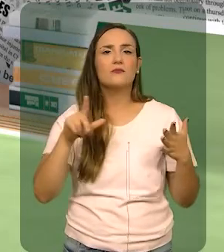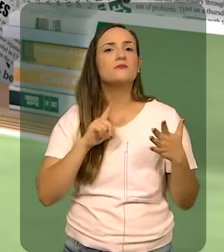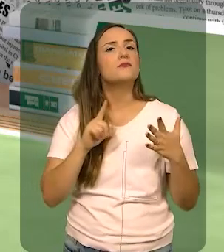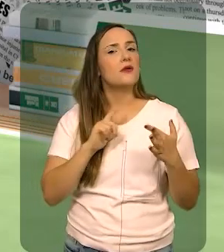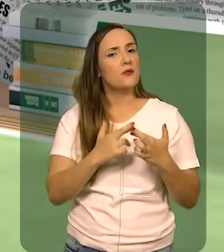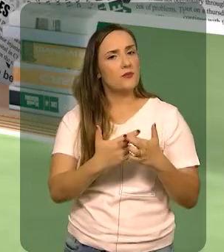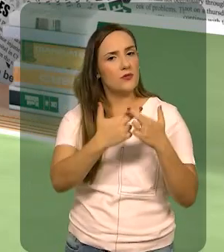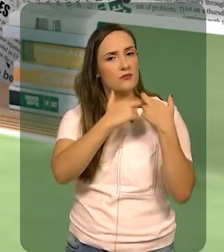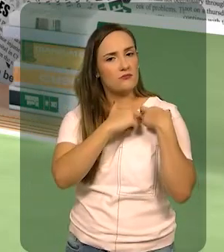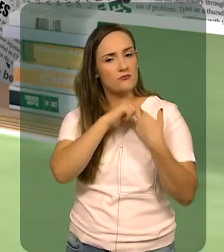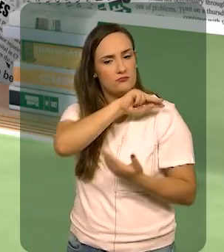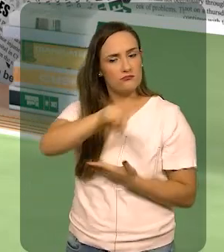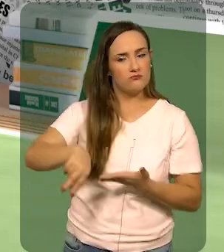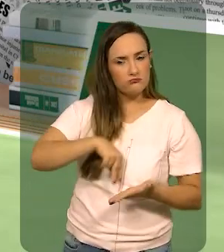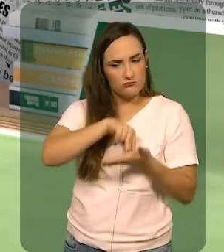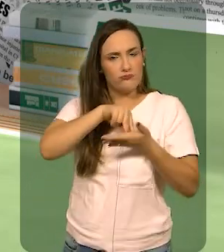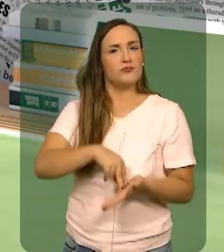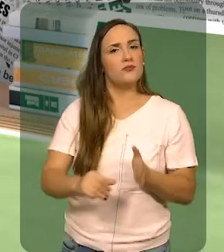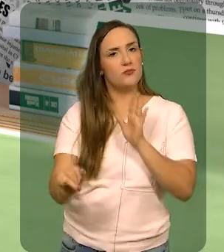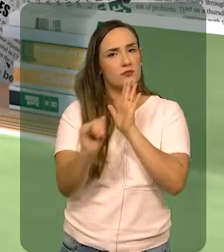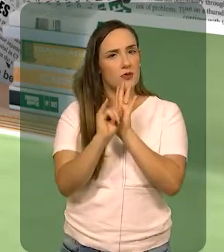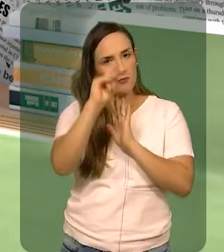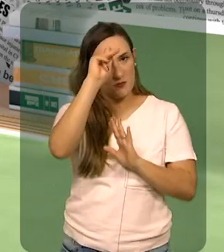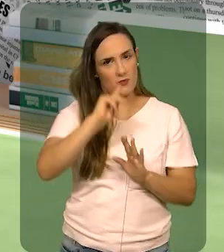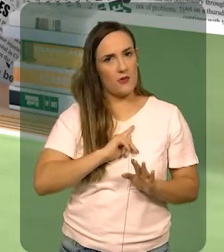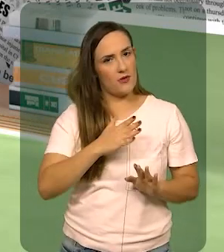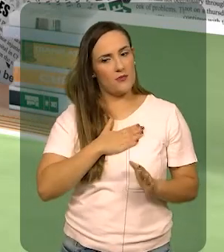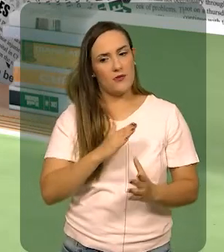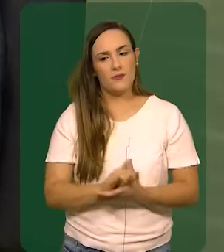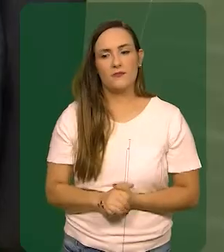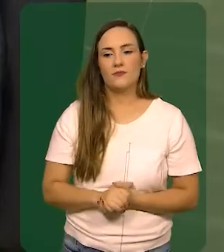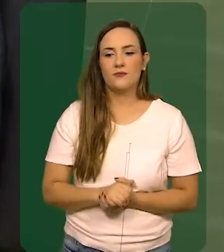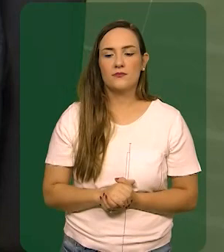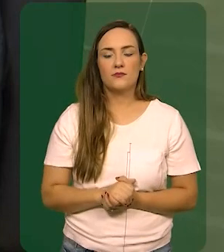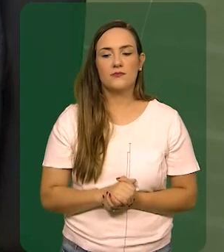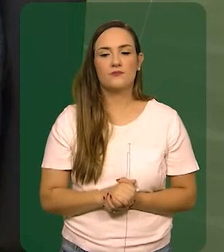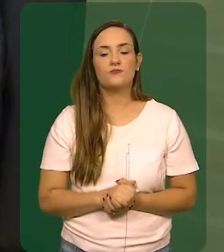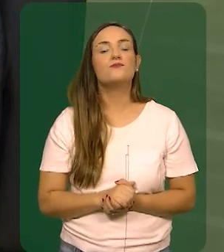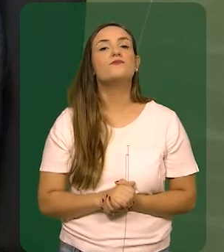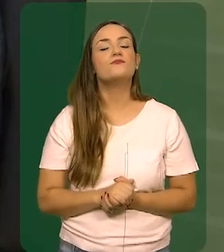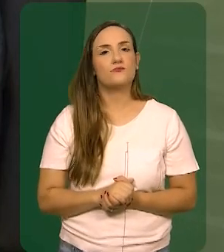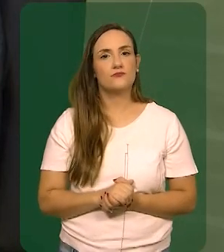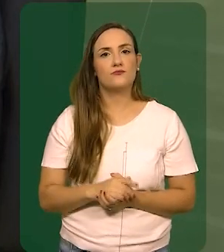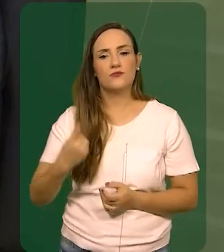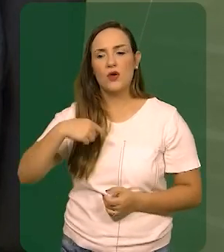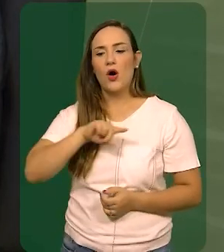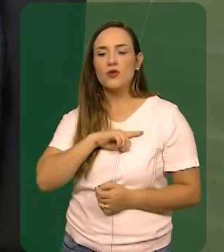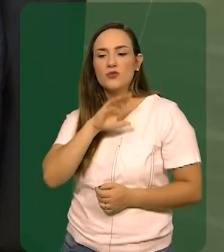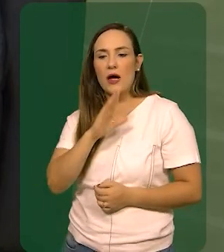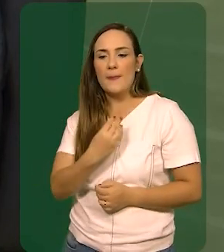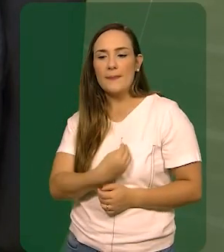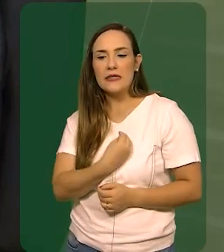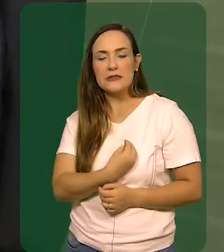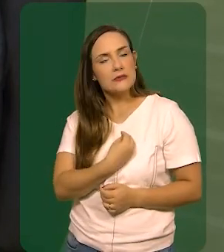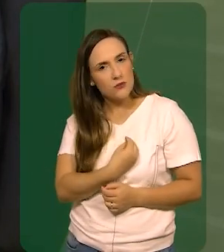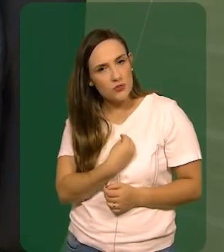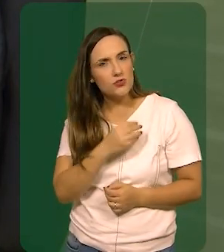responsabilidade de reafirmar a sua identidade natural, né? E nós participamos, a gente,